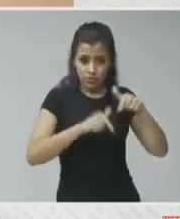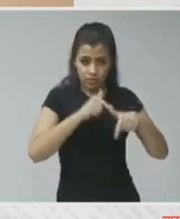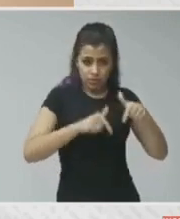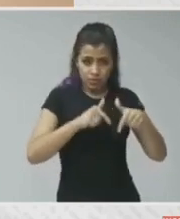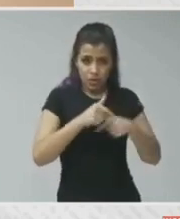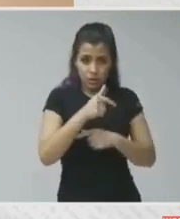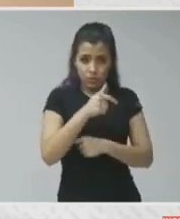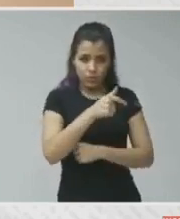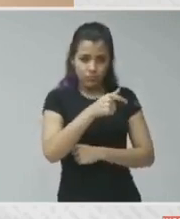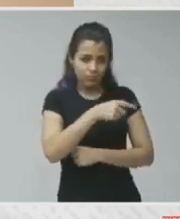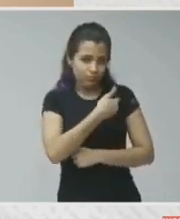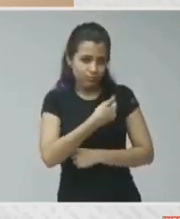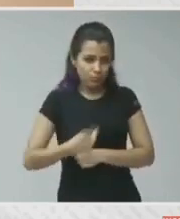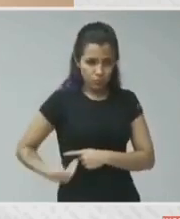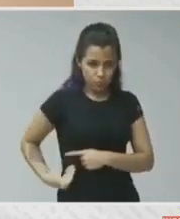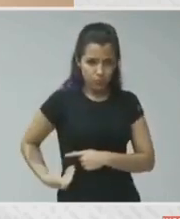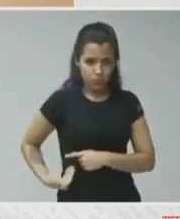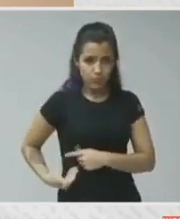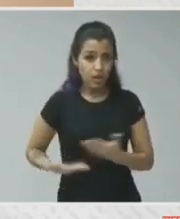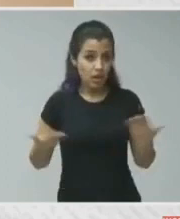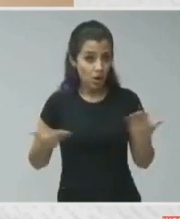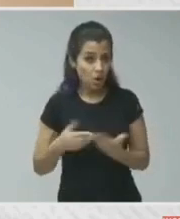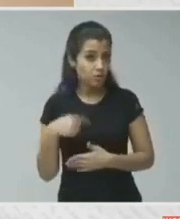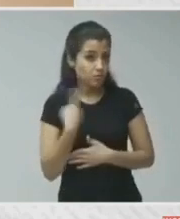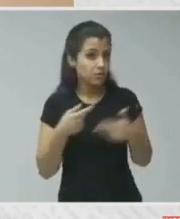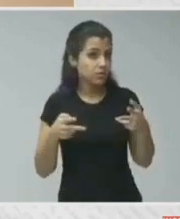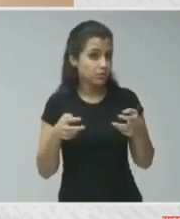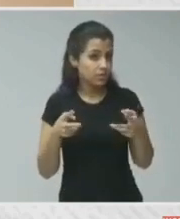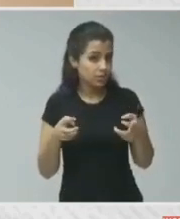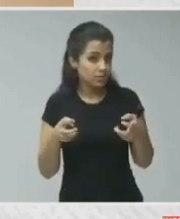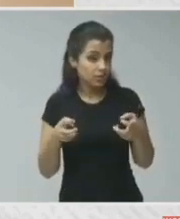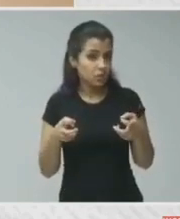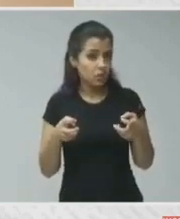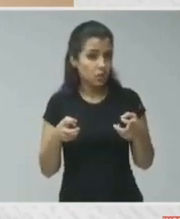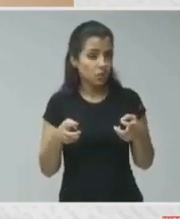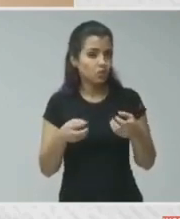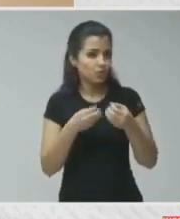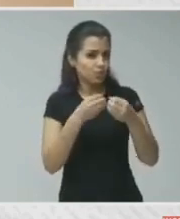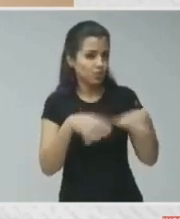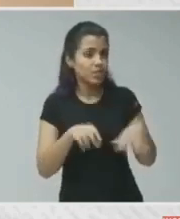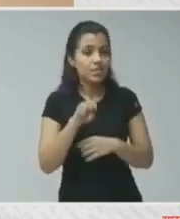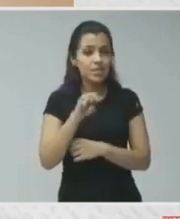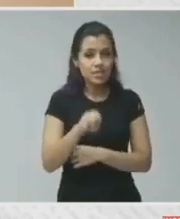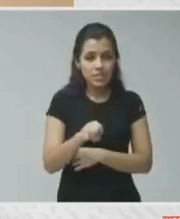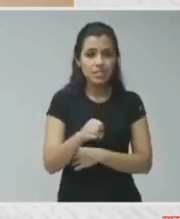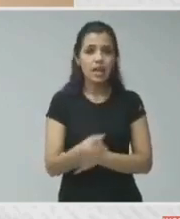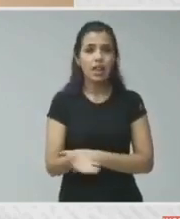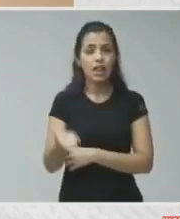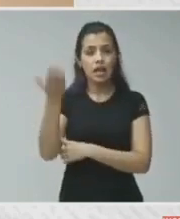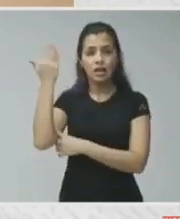Nós estamos vendo a tragédia que seria se no passado tivessem prevalecido as teses